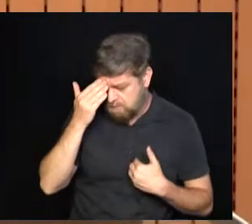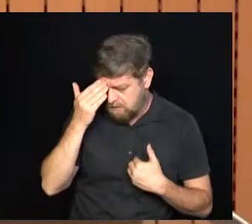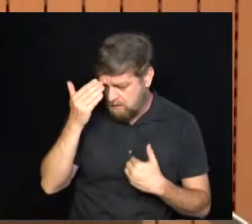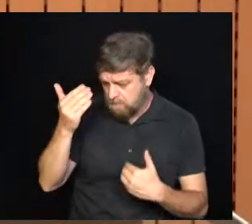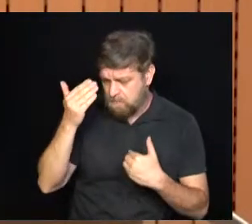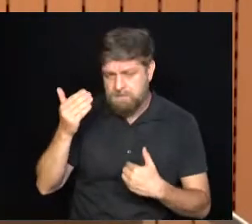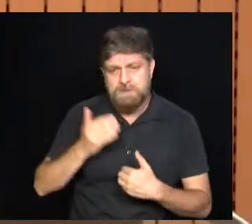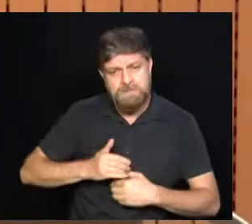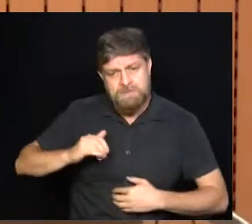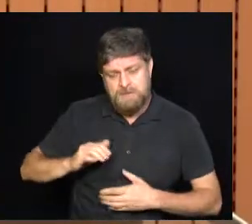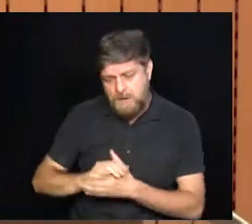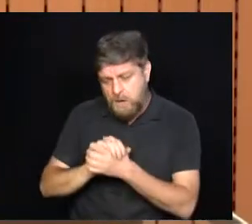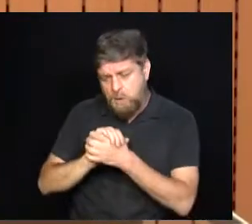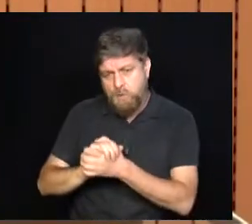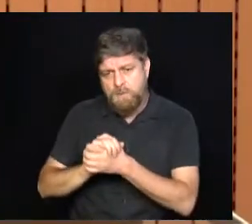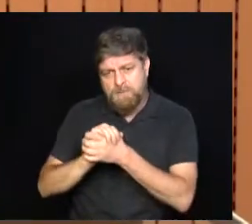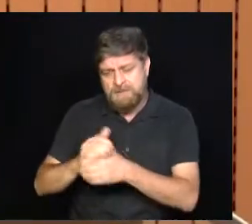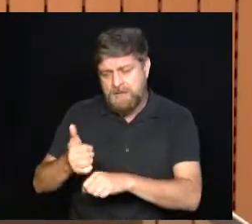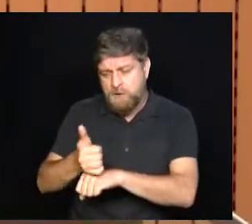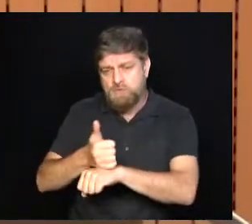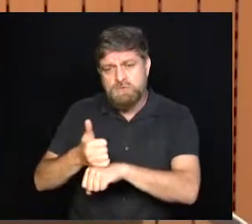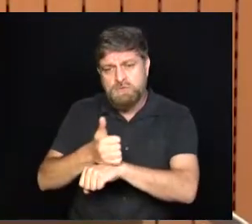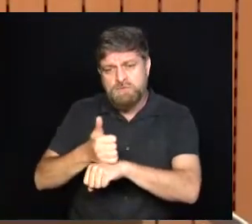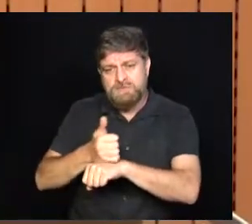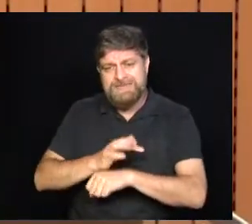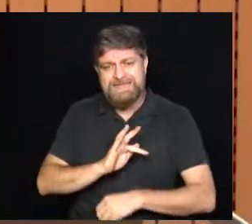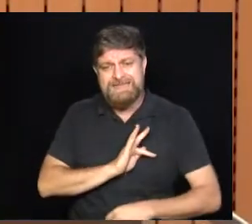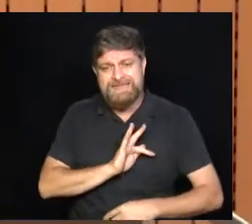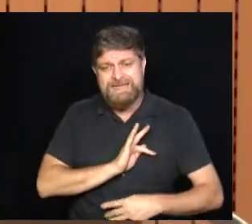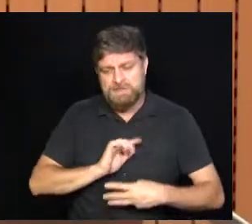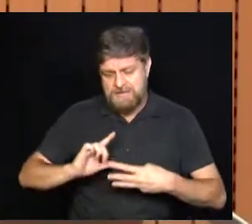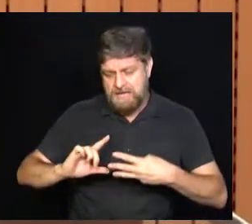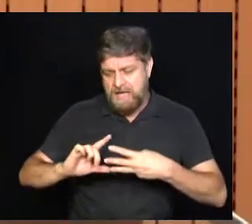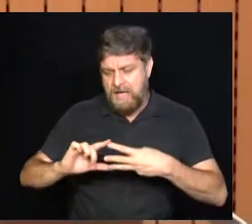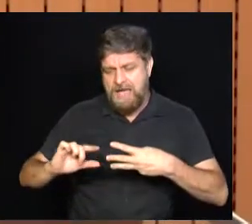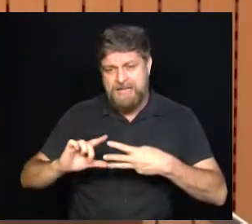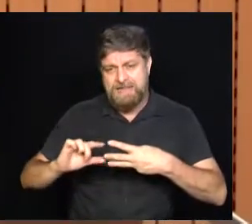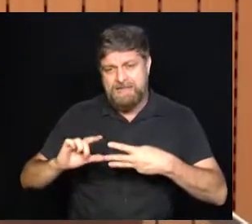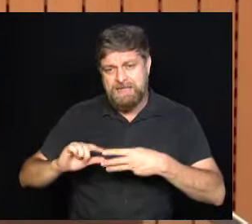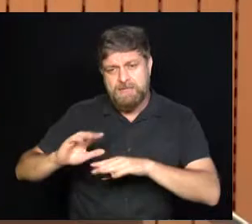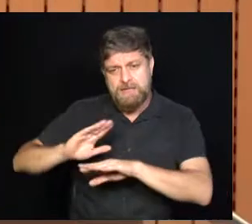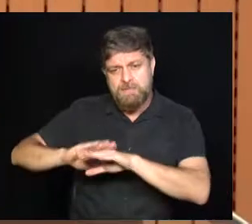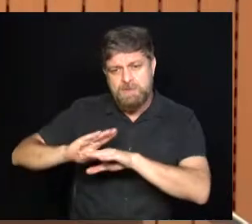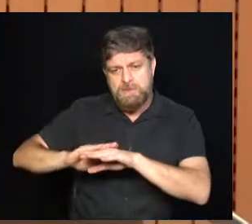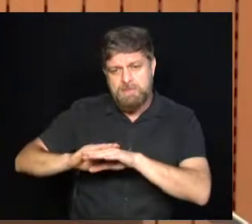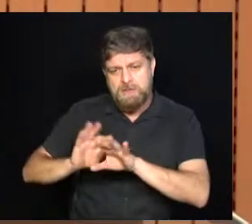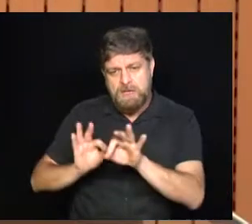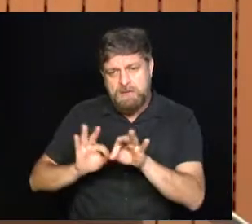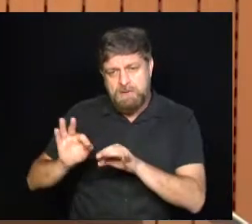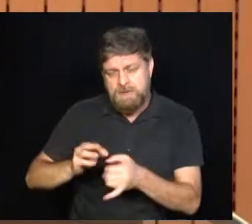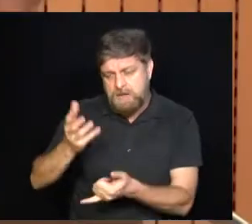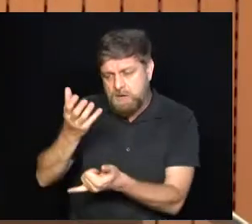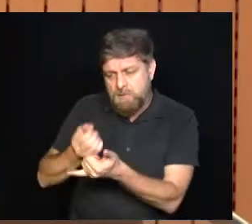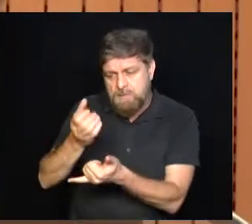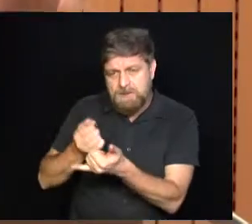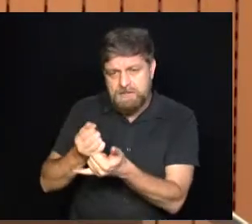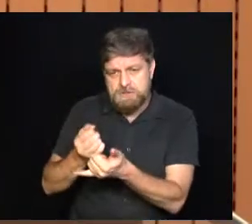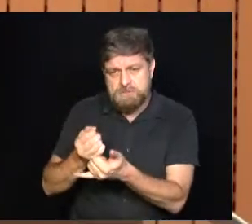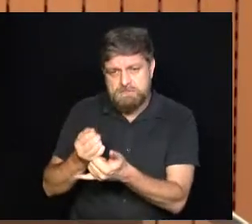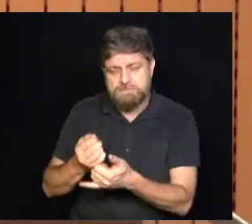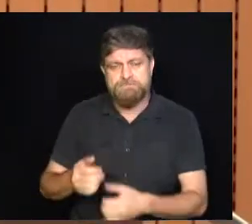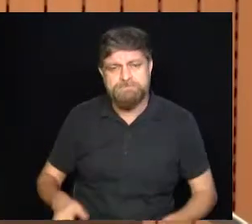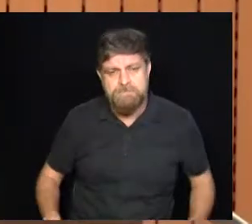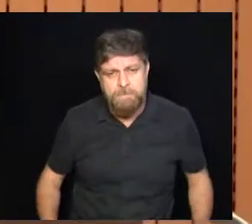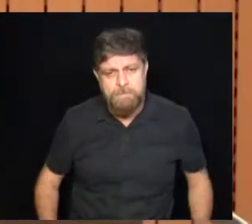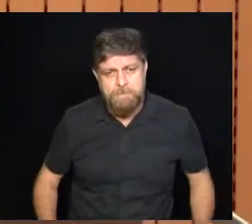parabenizar todos os técnicos da INDEC que fizeram esse botão junto com a gente. Pode